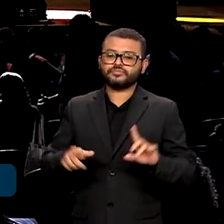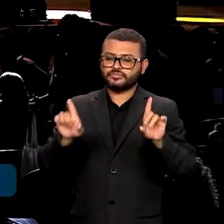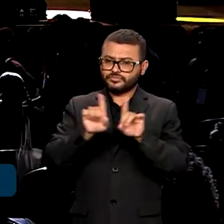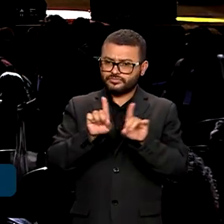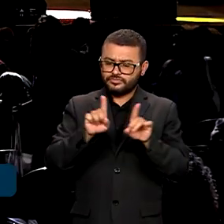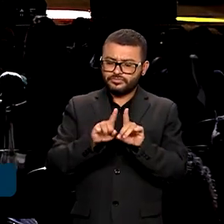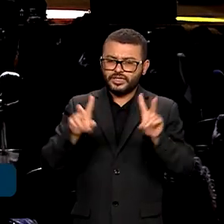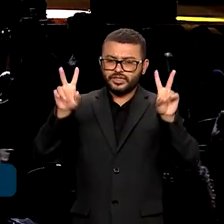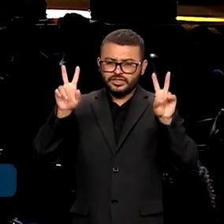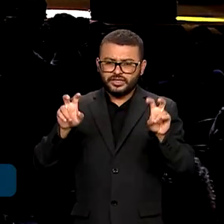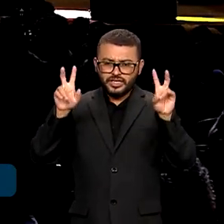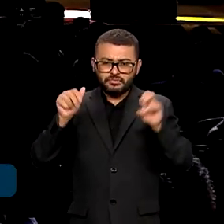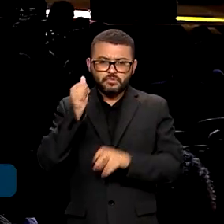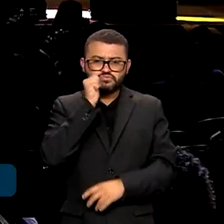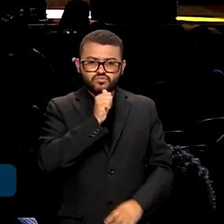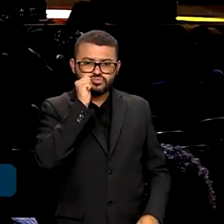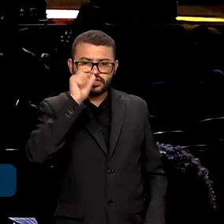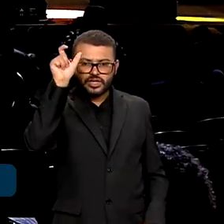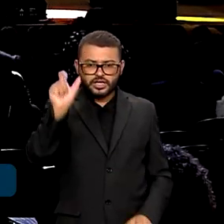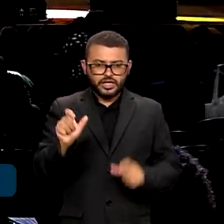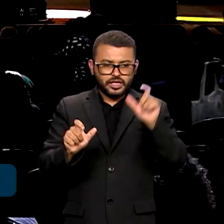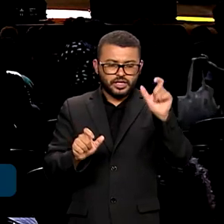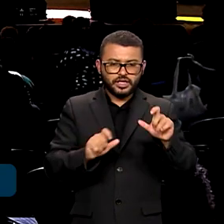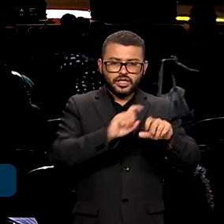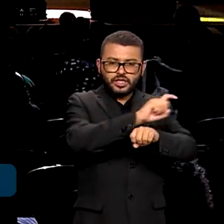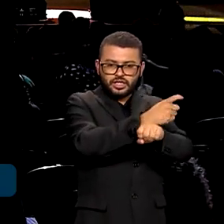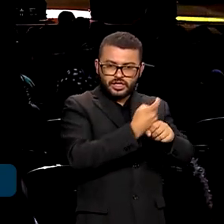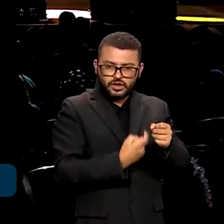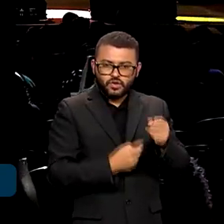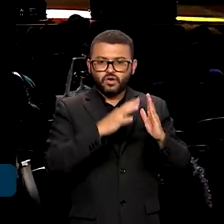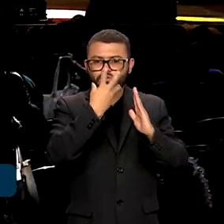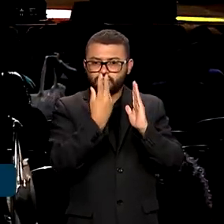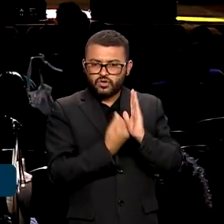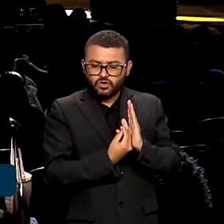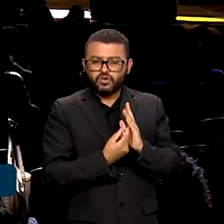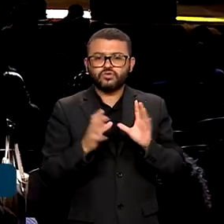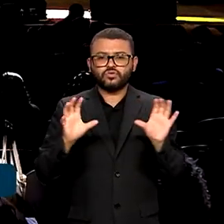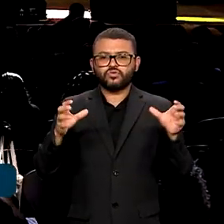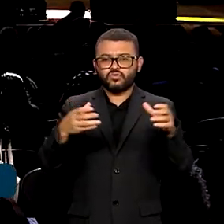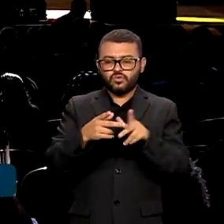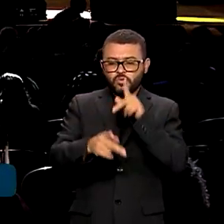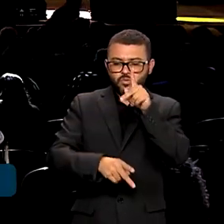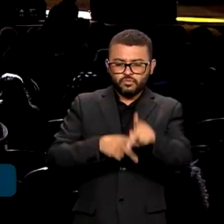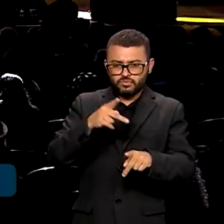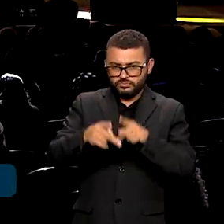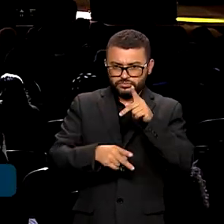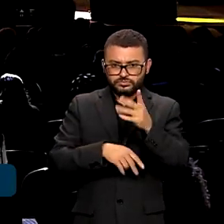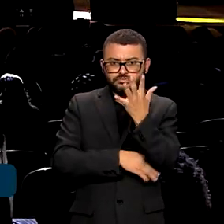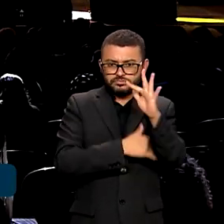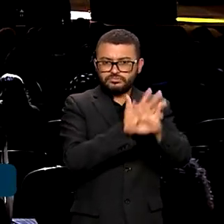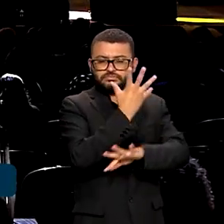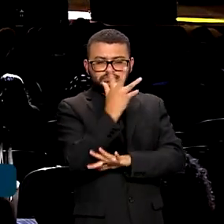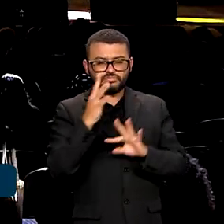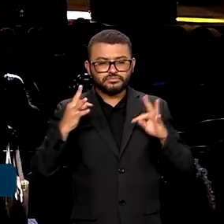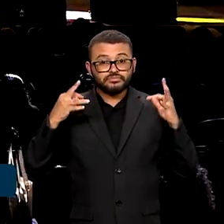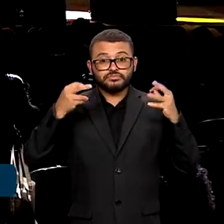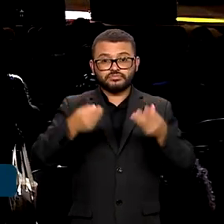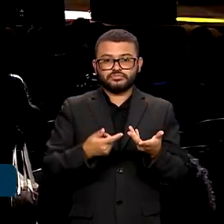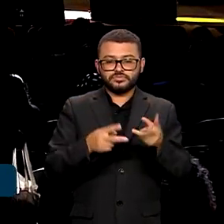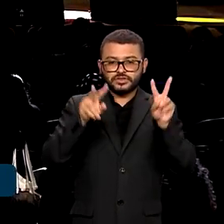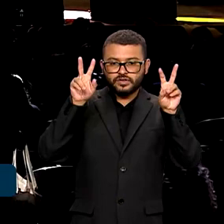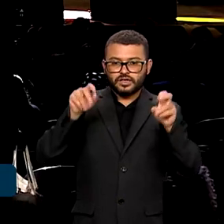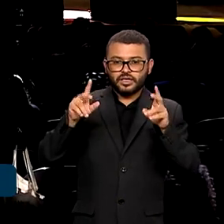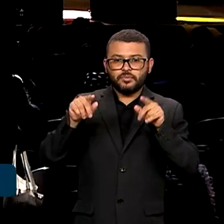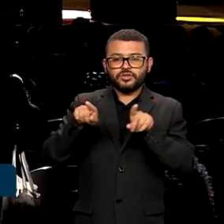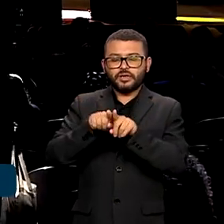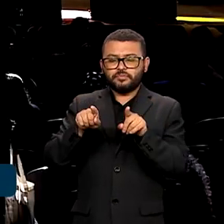debates sobre mulheres, sobre quilombolas, ministra Nieres, sobre os povos das florestas, sobre o